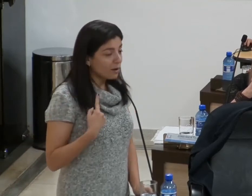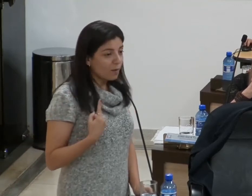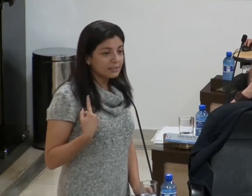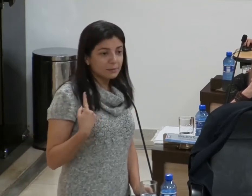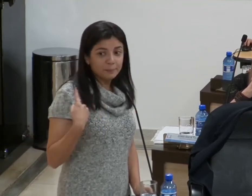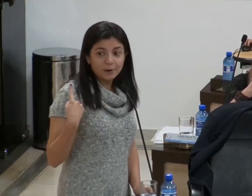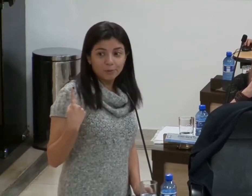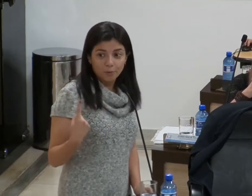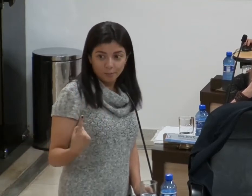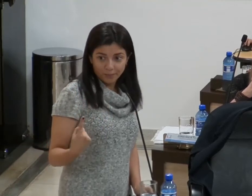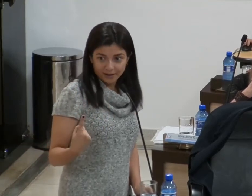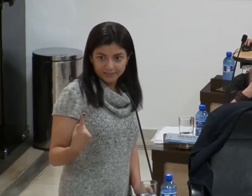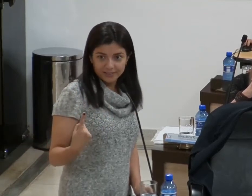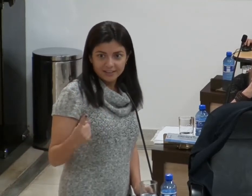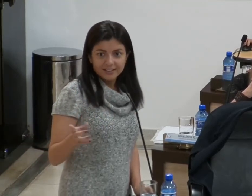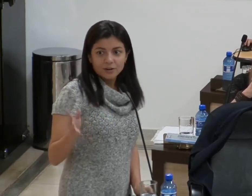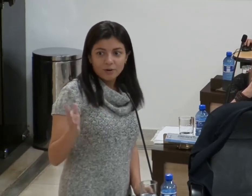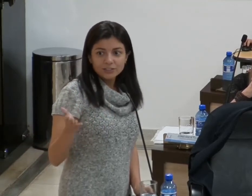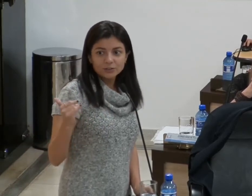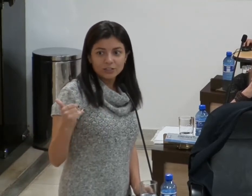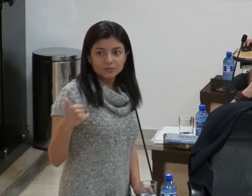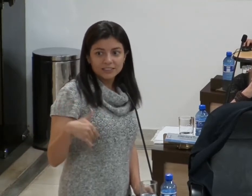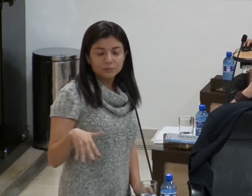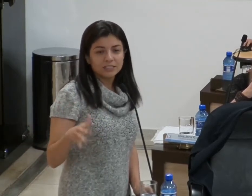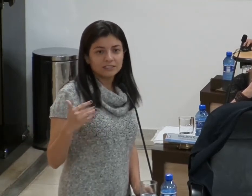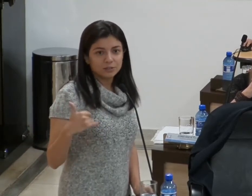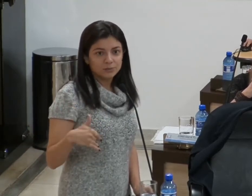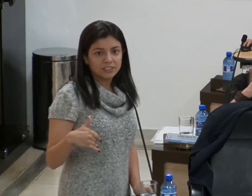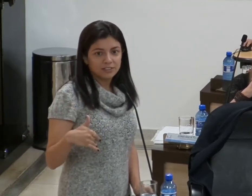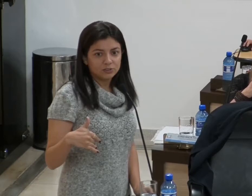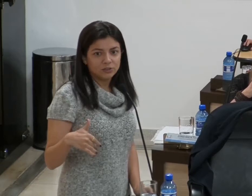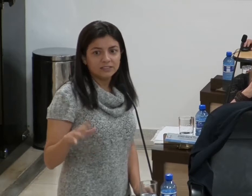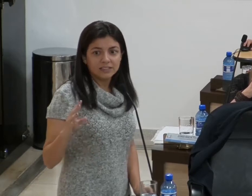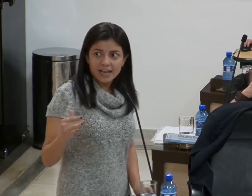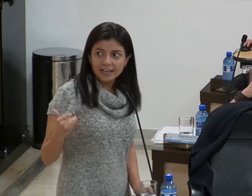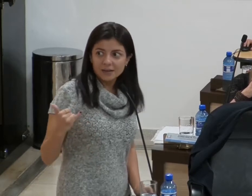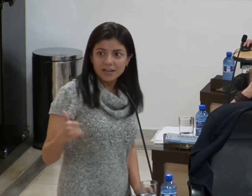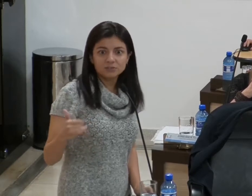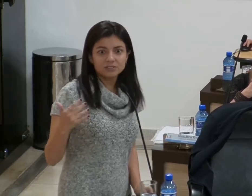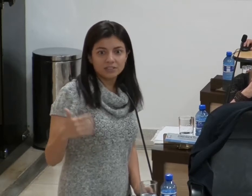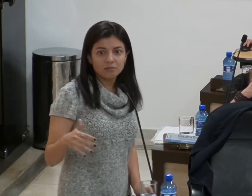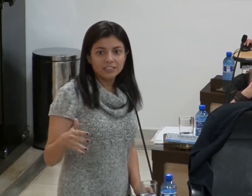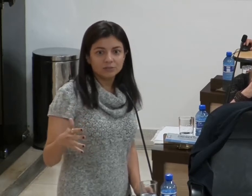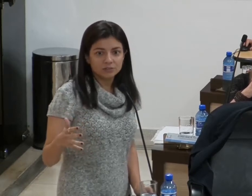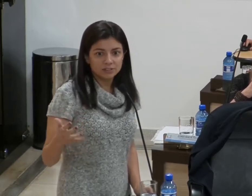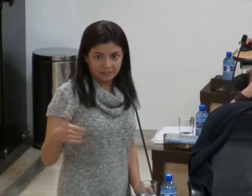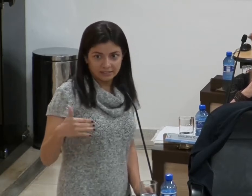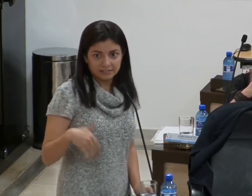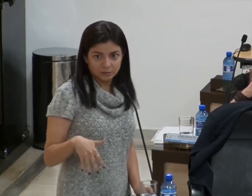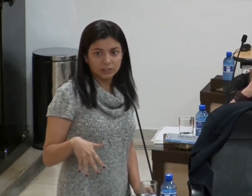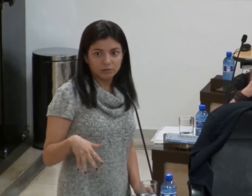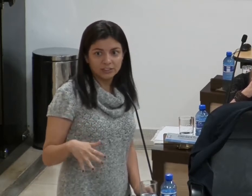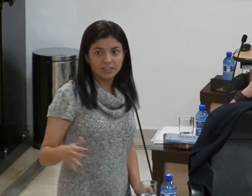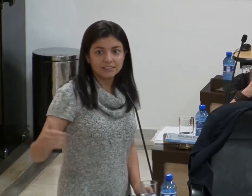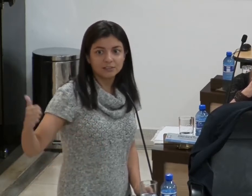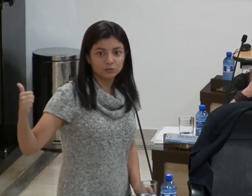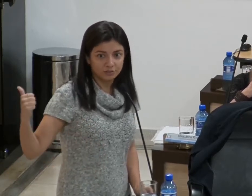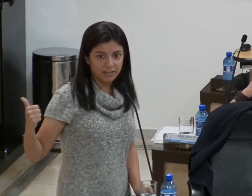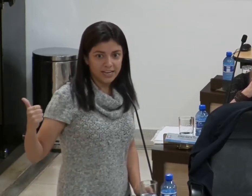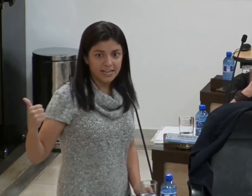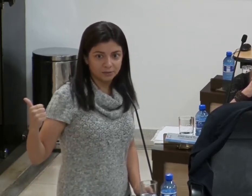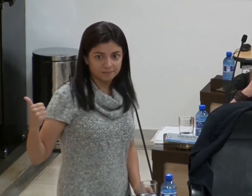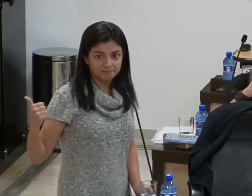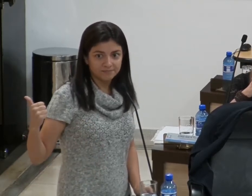E uma coisa me preocupa. Quando nós fazemos essas observações, que requerimentos que estão sendo lidos ainda